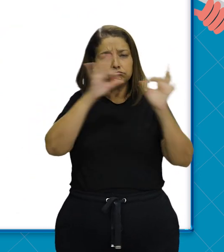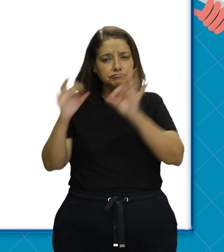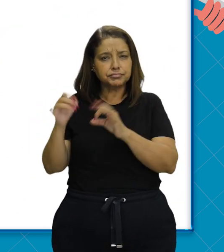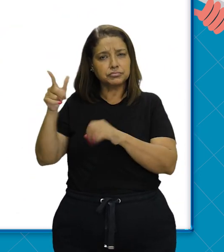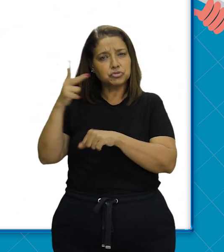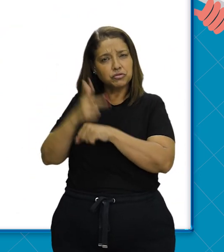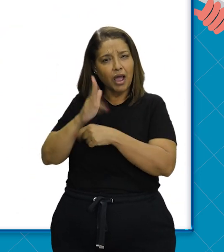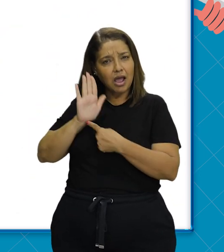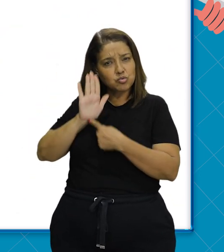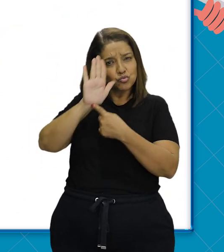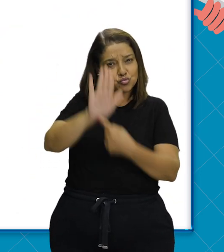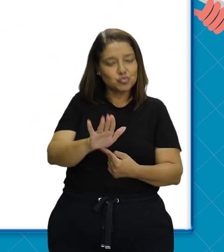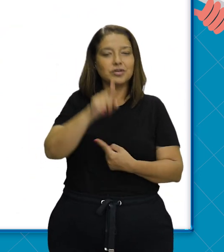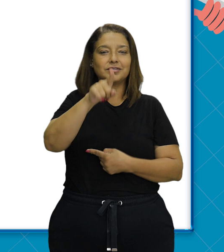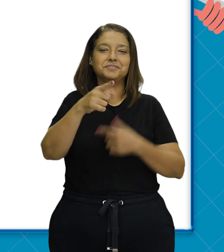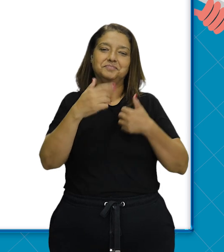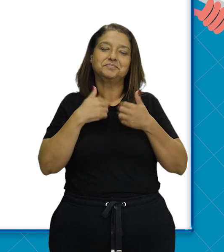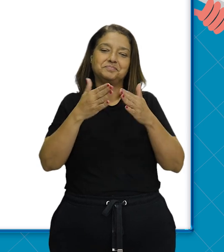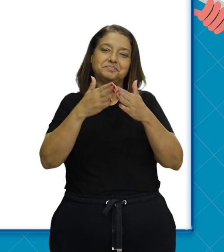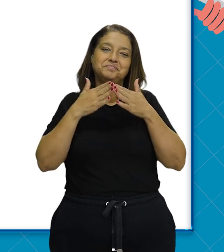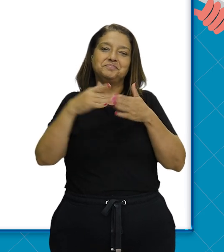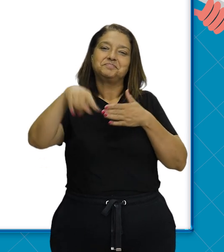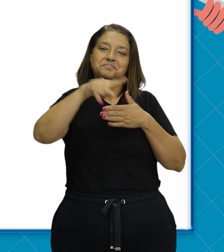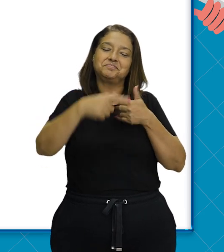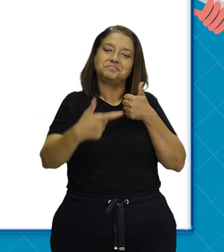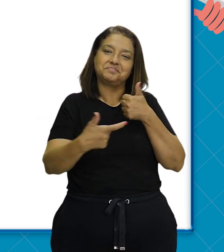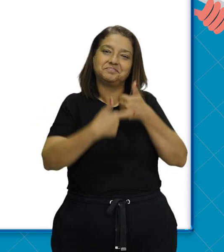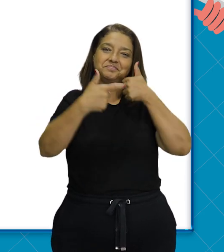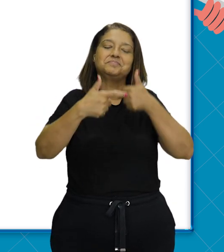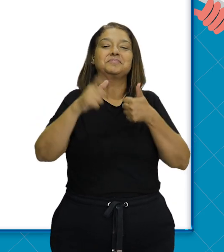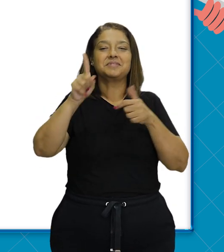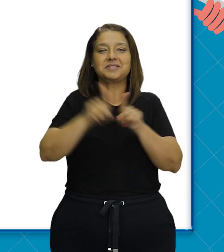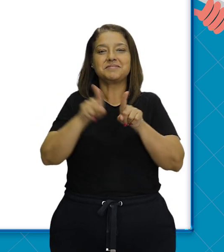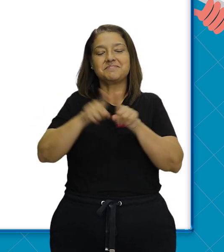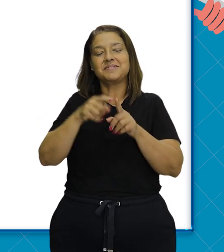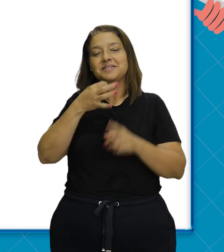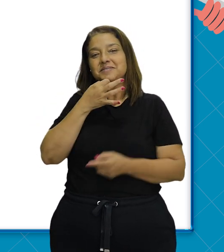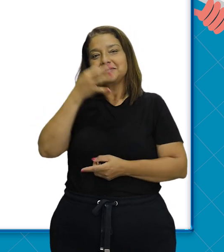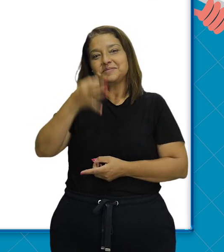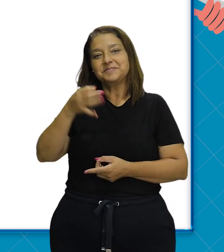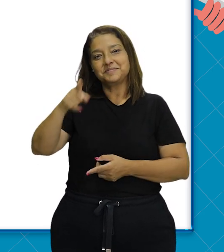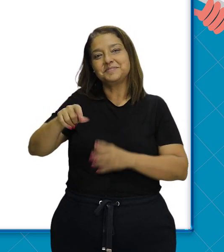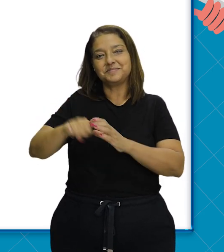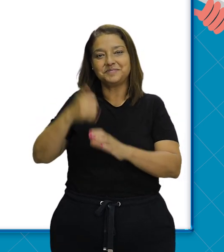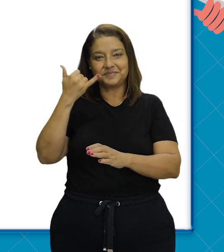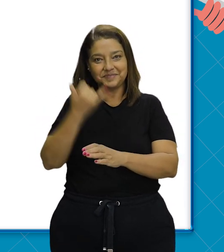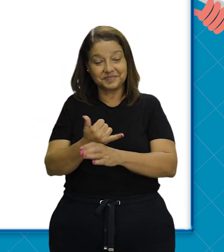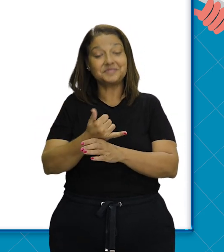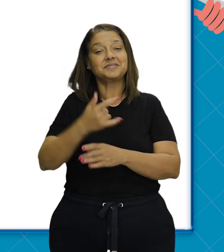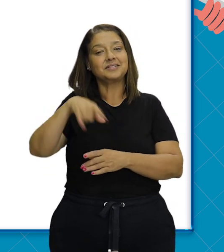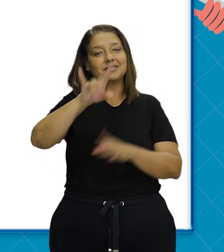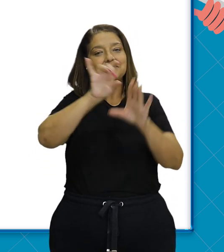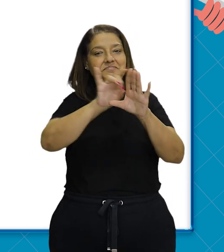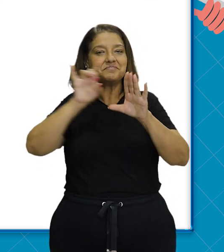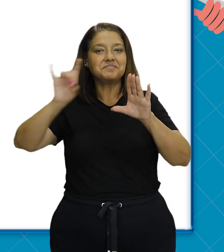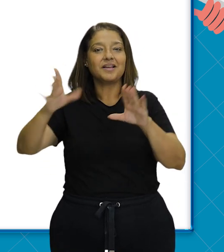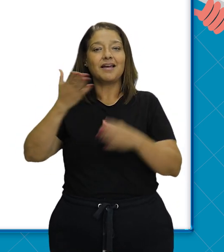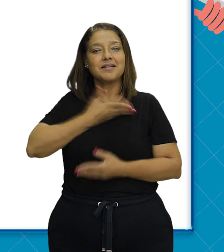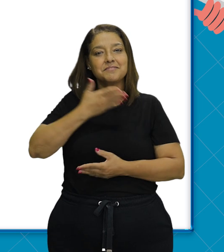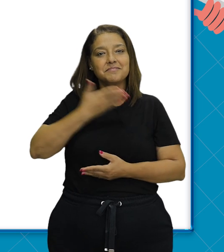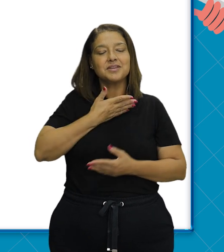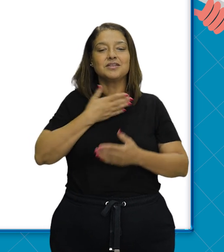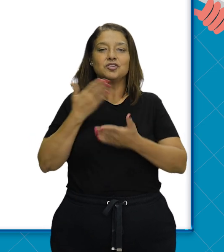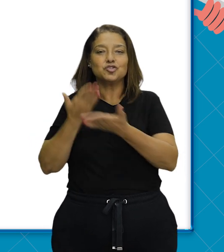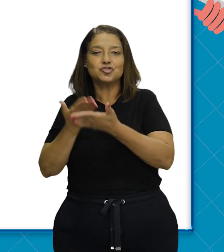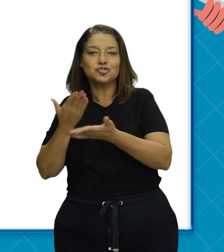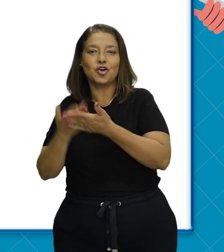estiver te ajudando, peço para você deixar aquele like aí, dar aquela moral pro canal, que isso fortalece demais. Compartilhe aí também com seus amigos, com seus colegas